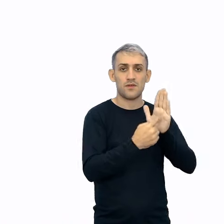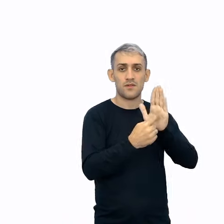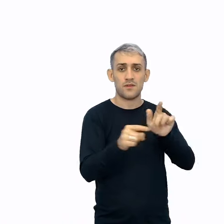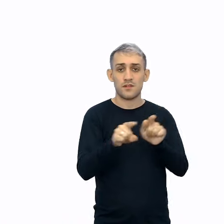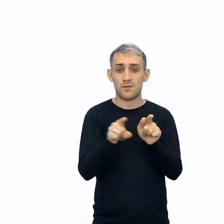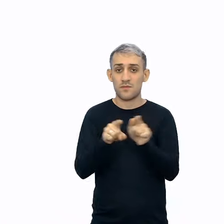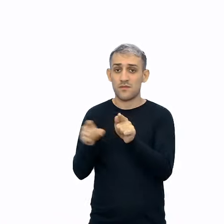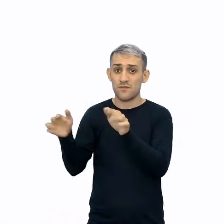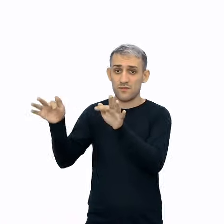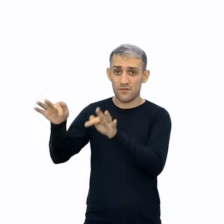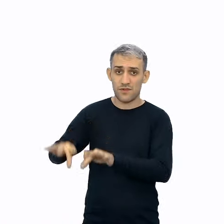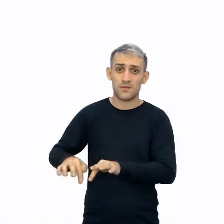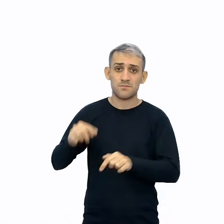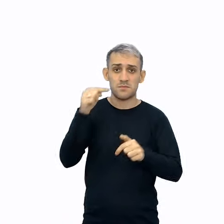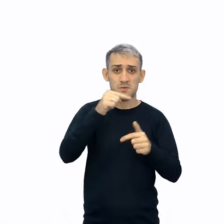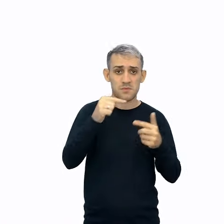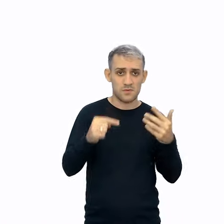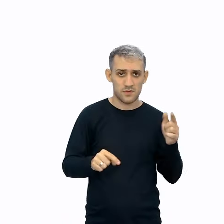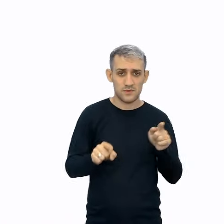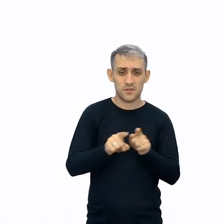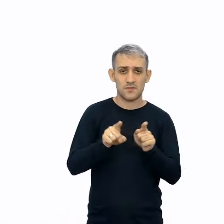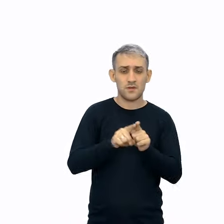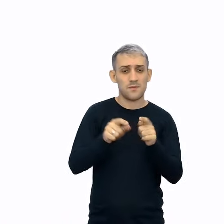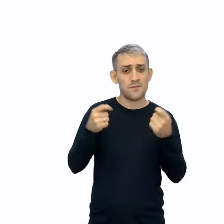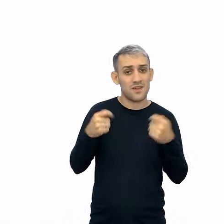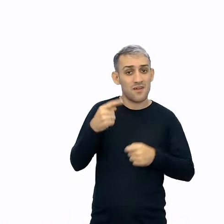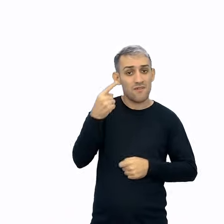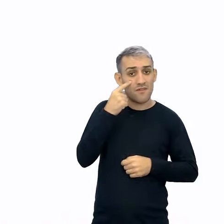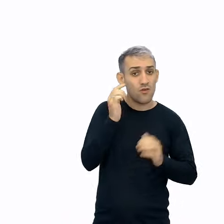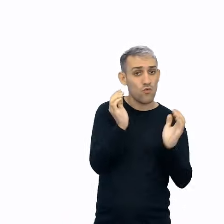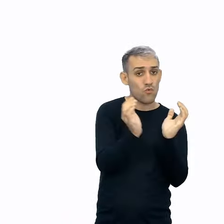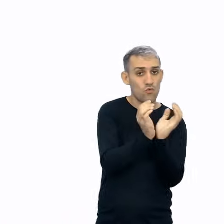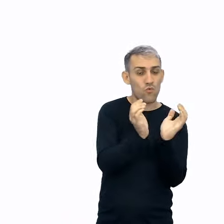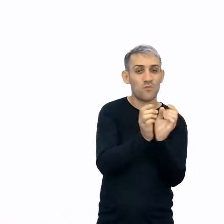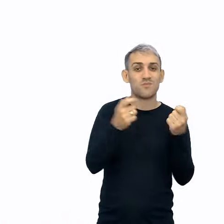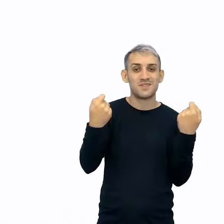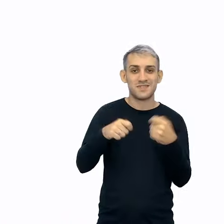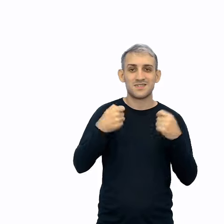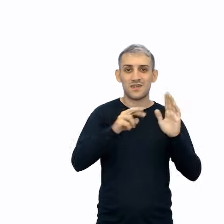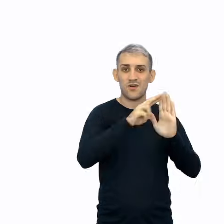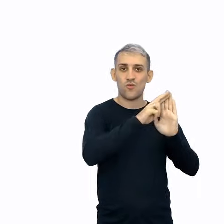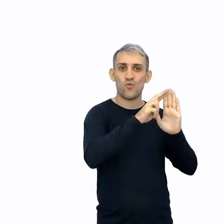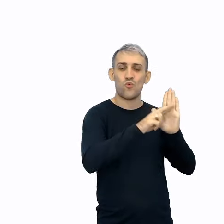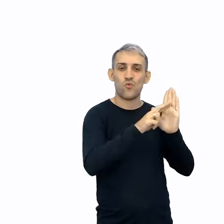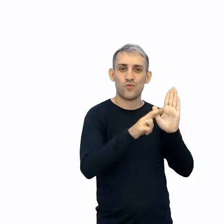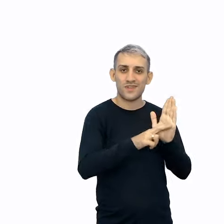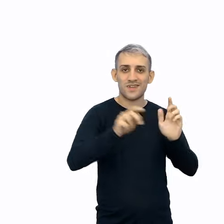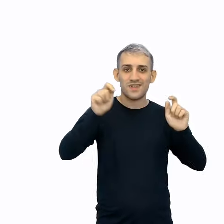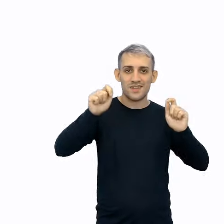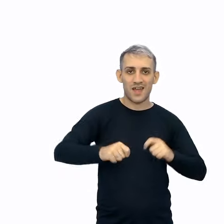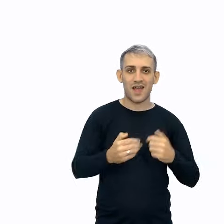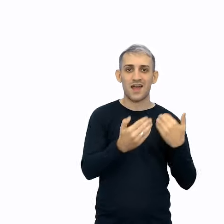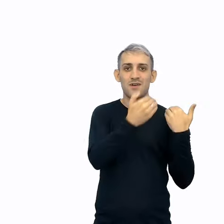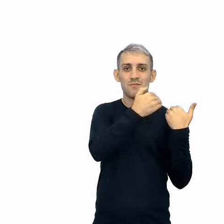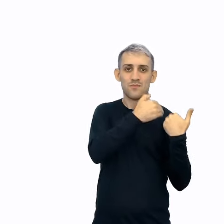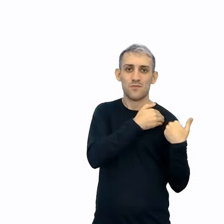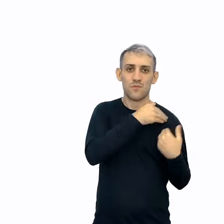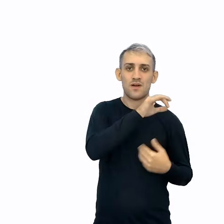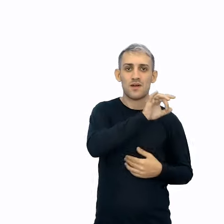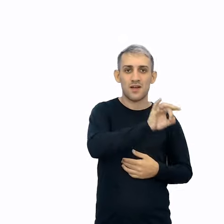fechamento, etc, então veja, o grupo tem que ter ali esse roteiro para atribuir papéis para cada